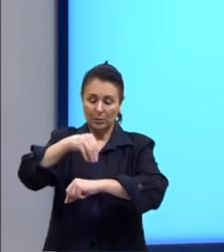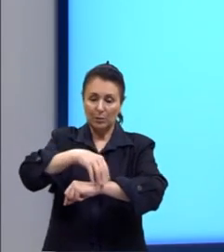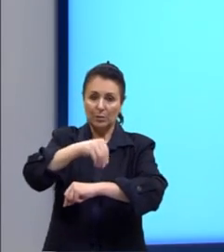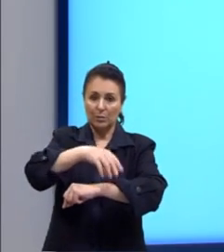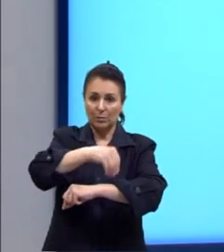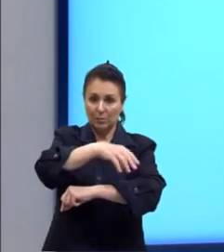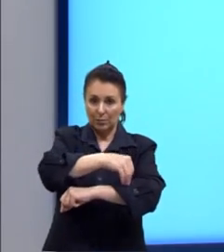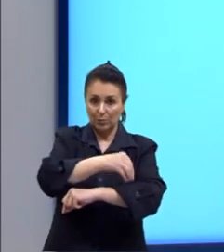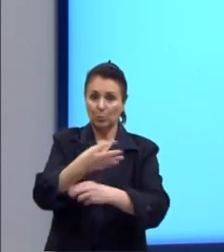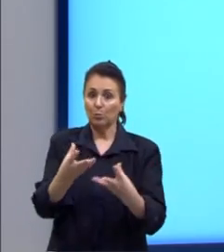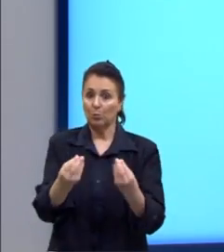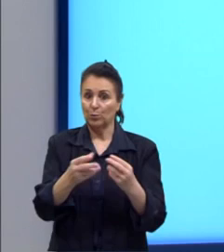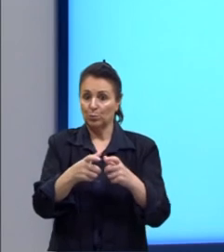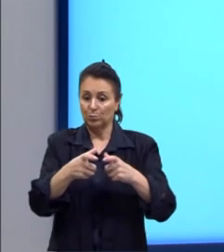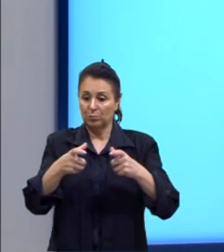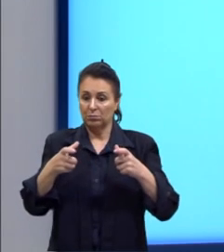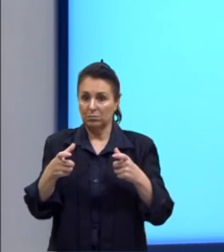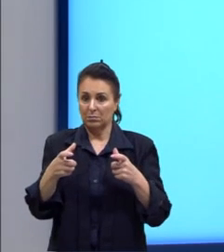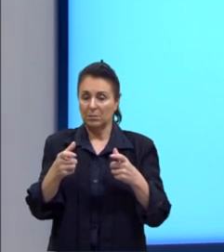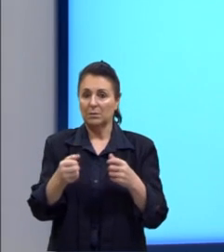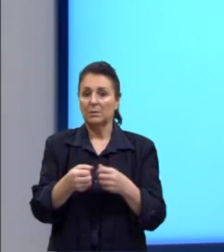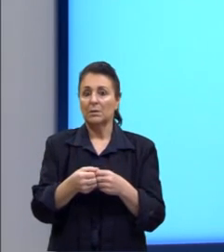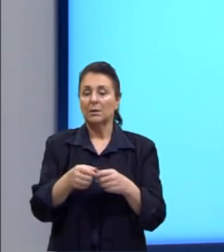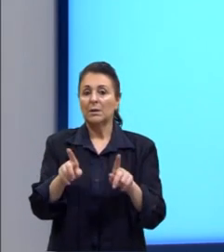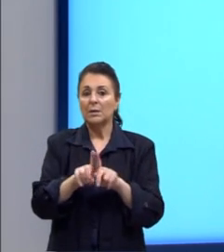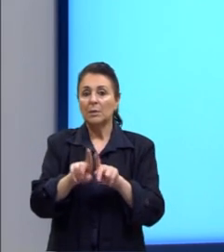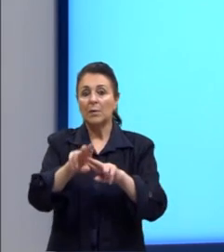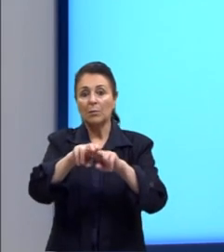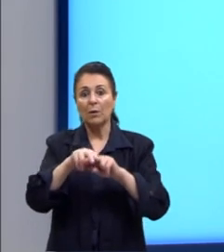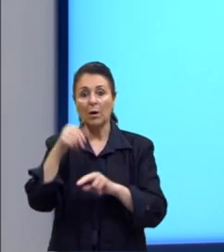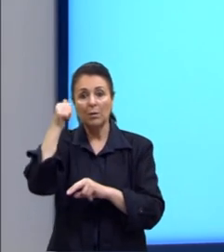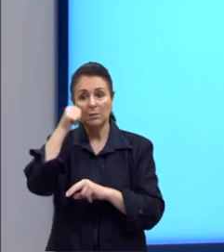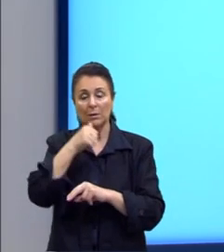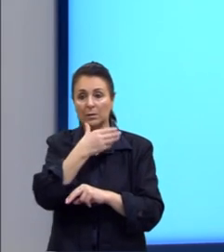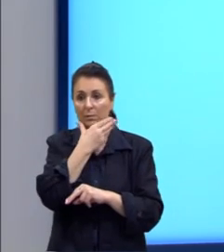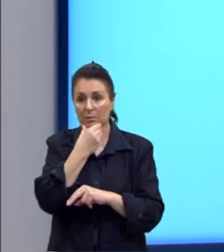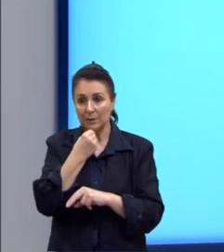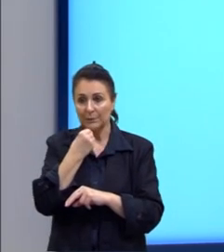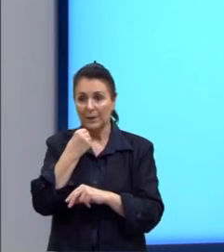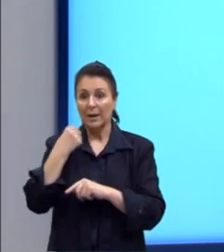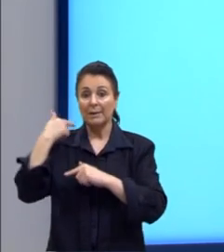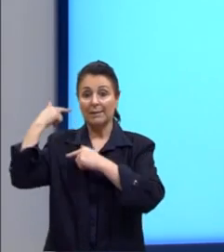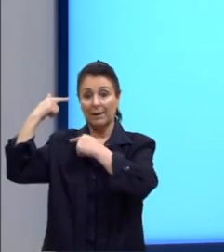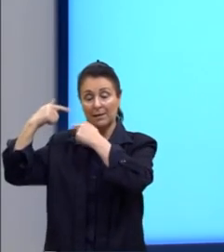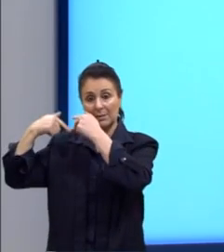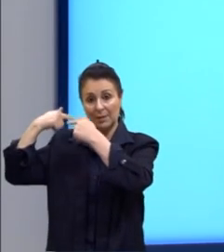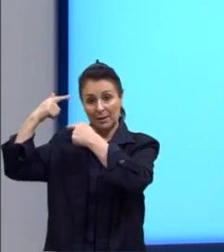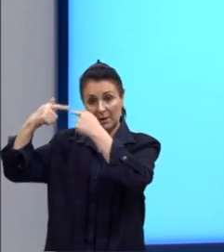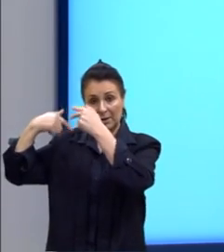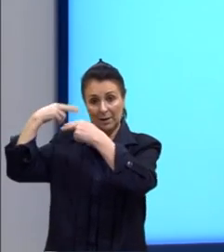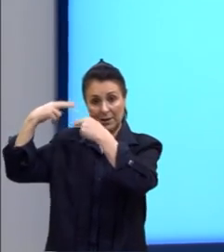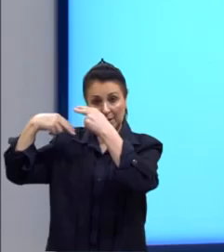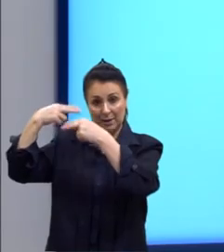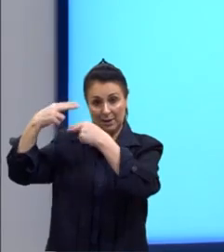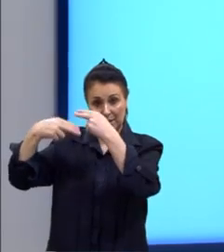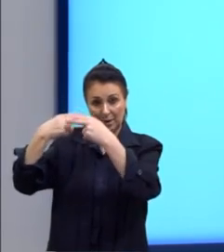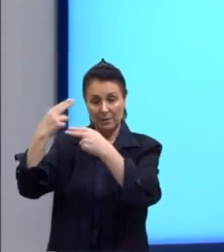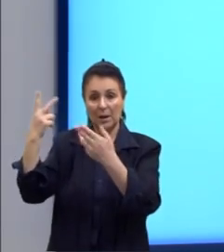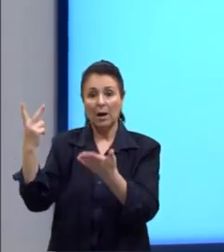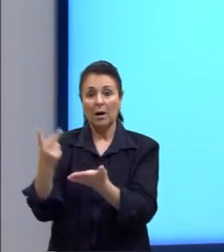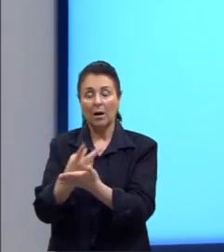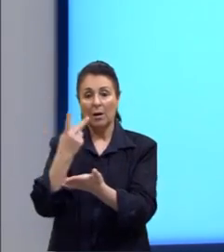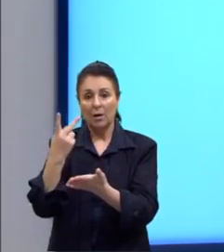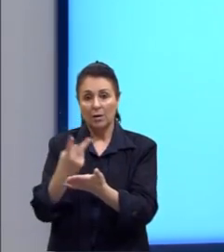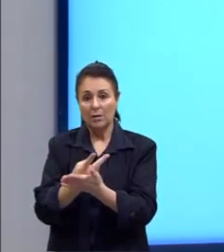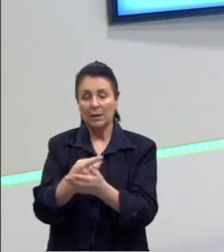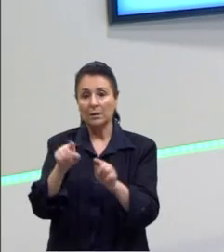e também a herança influenciada pelo sexo nesse tipo de herança aqui gente ela vai ocorrer nos genes